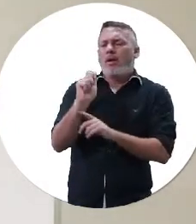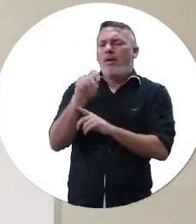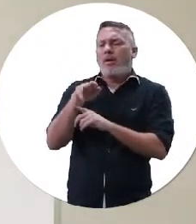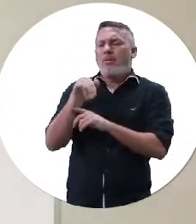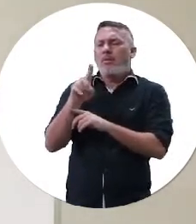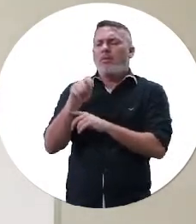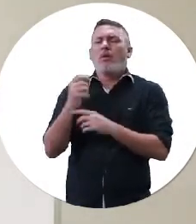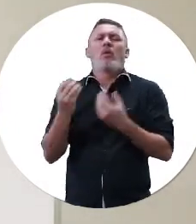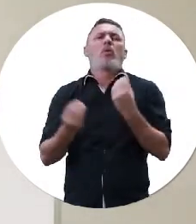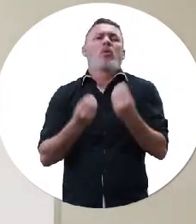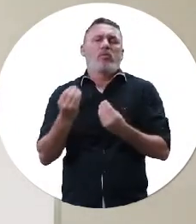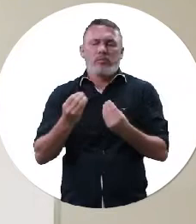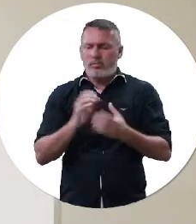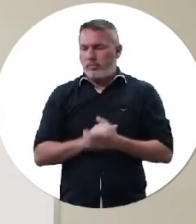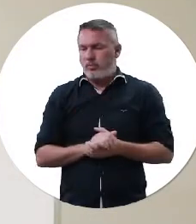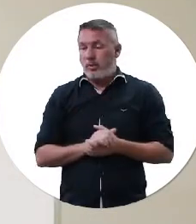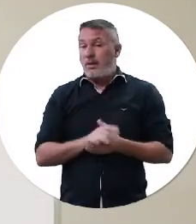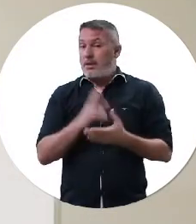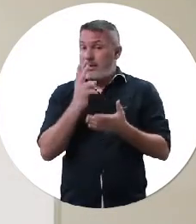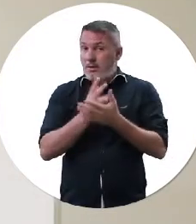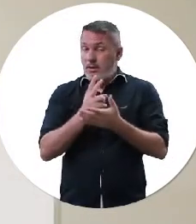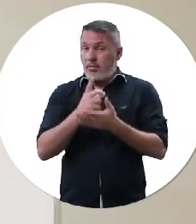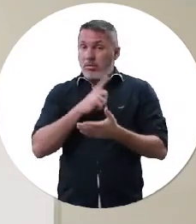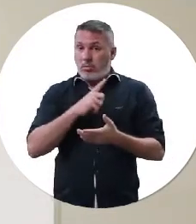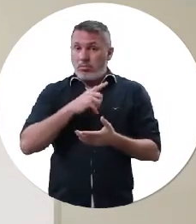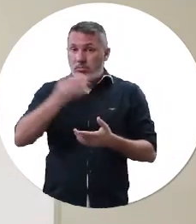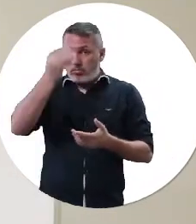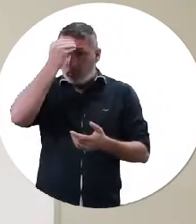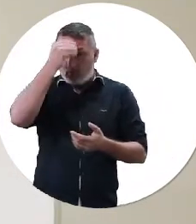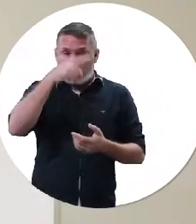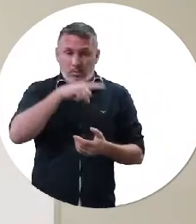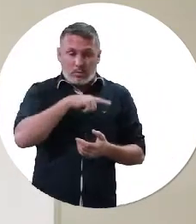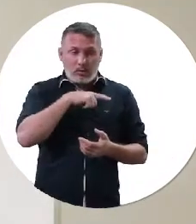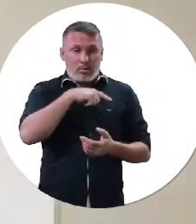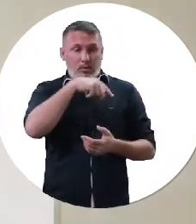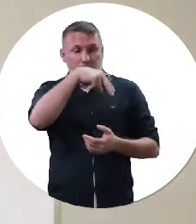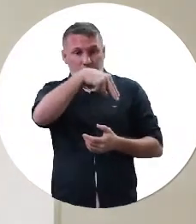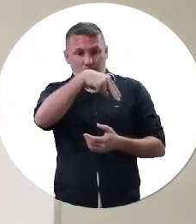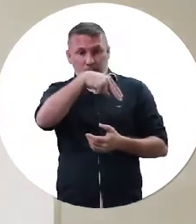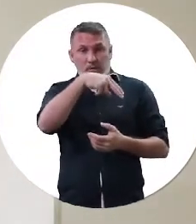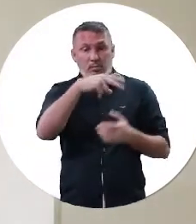amina é uma amina primária.